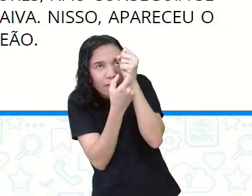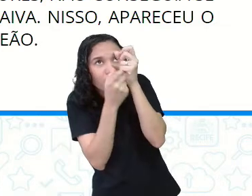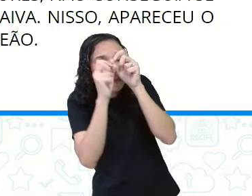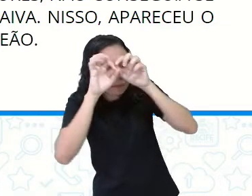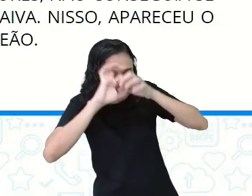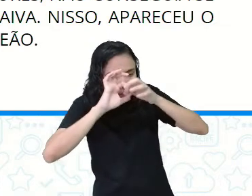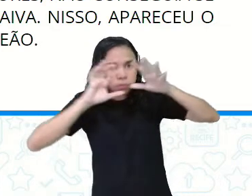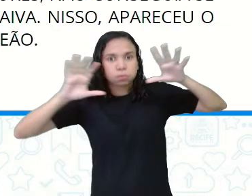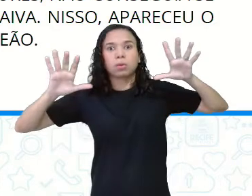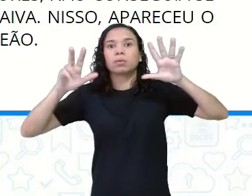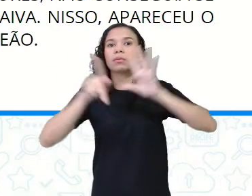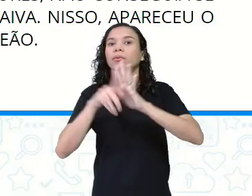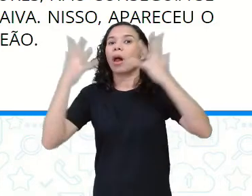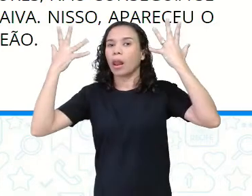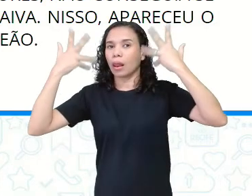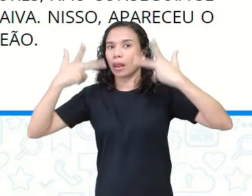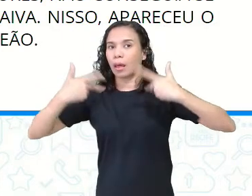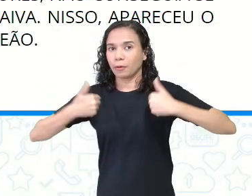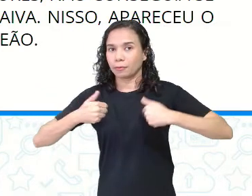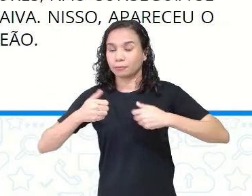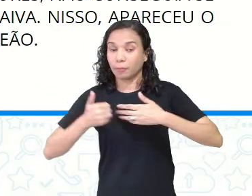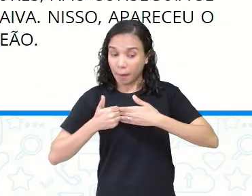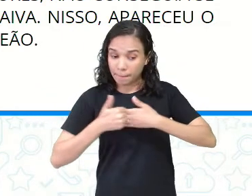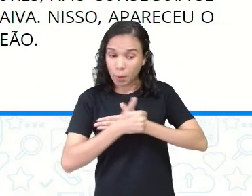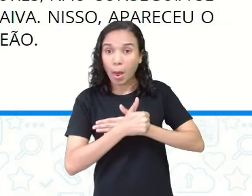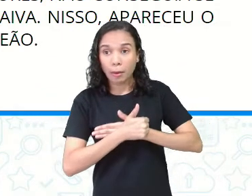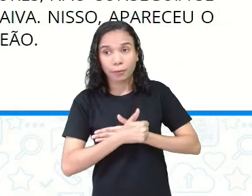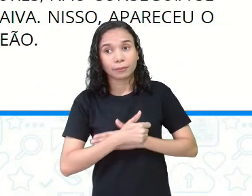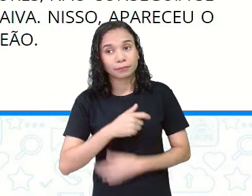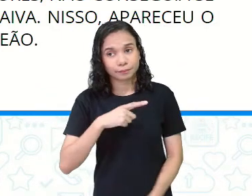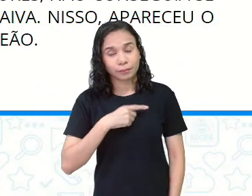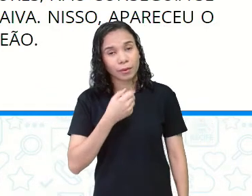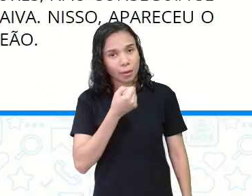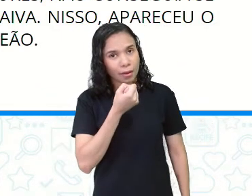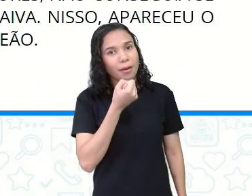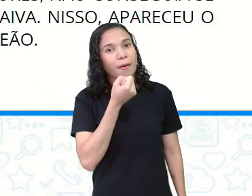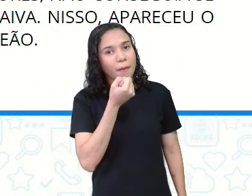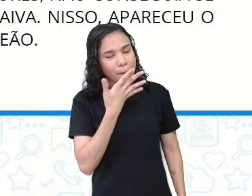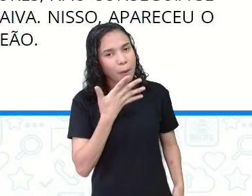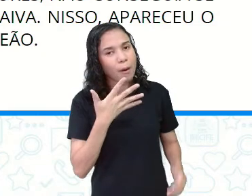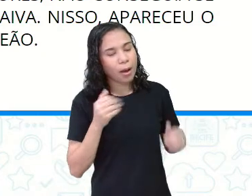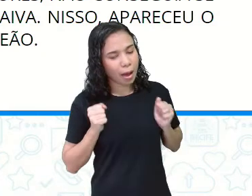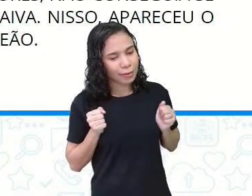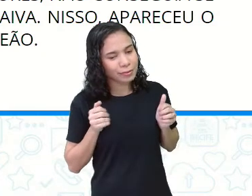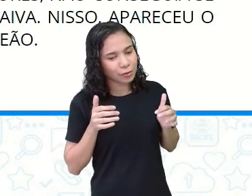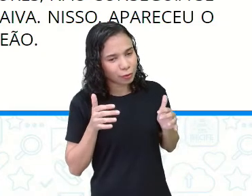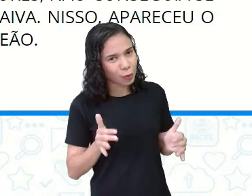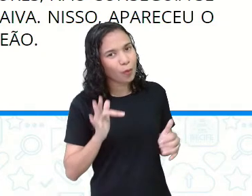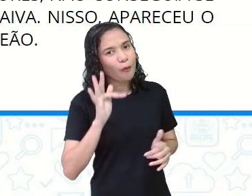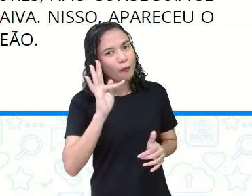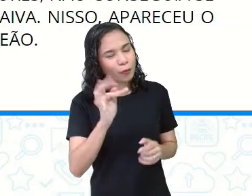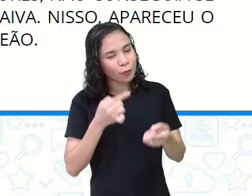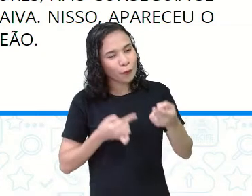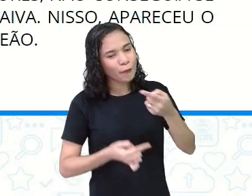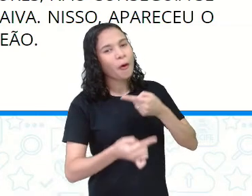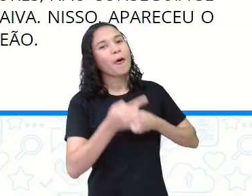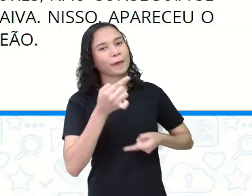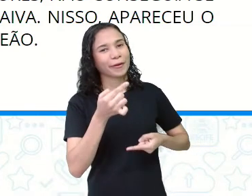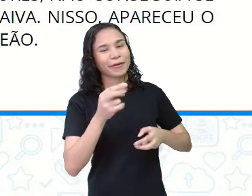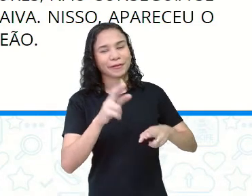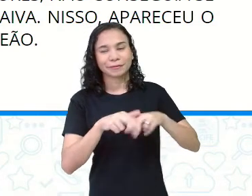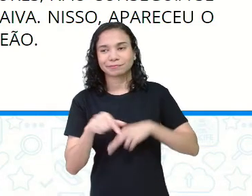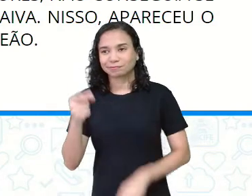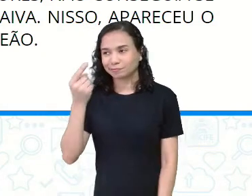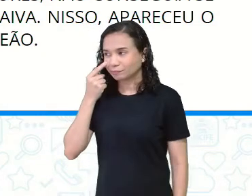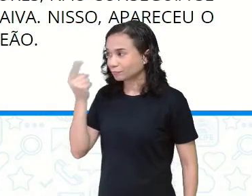e soltou o leão. Moral: uma boa ação ganha outra. Observou a estrutura do